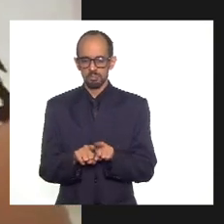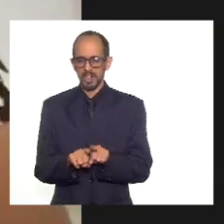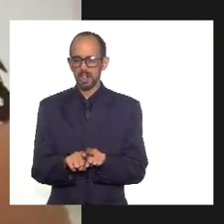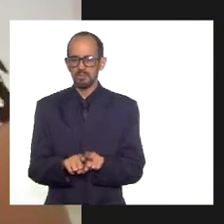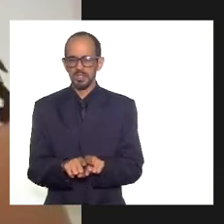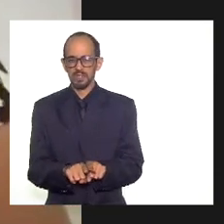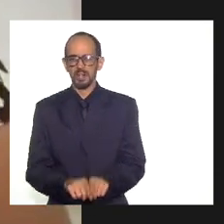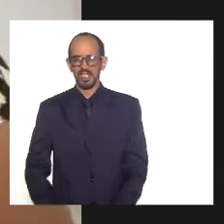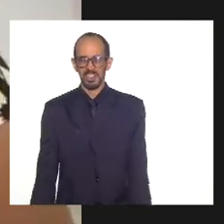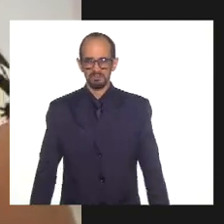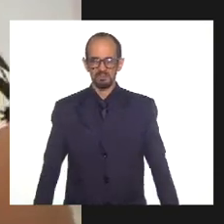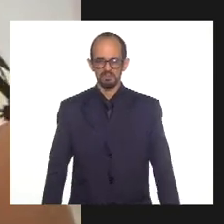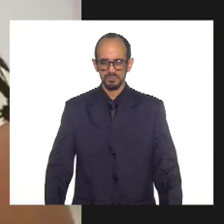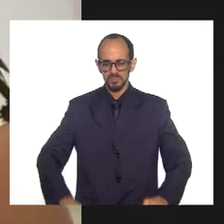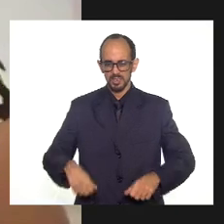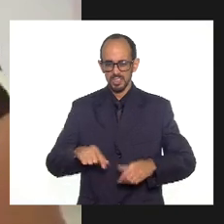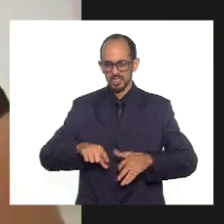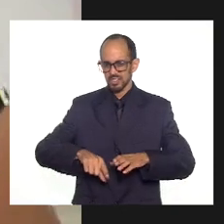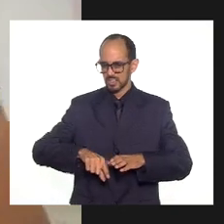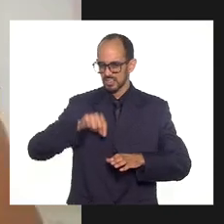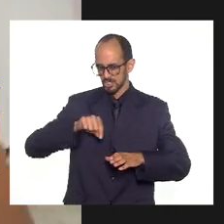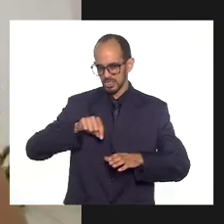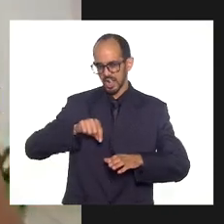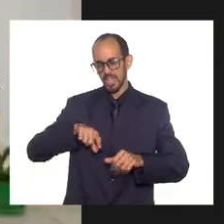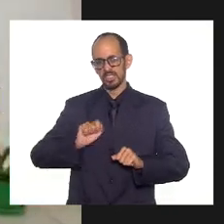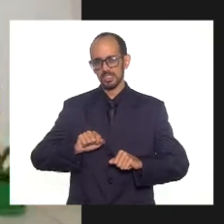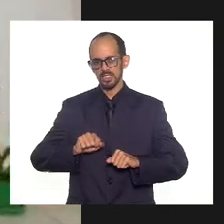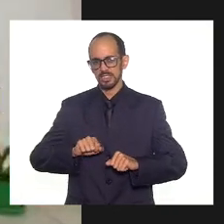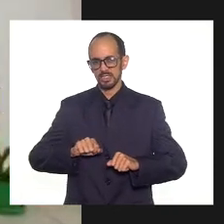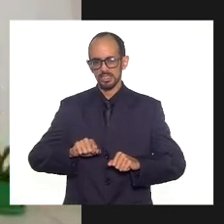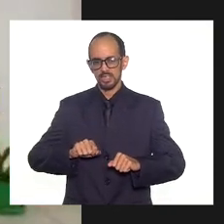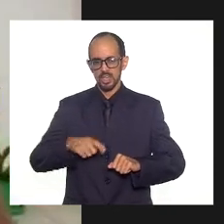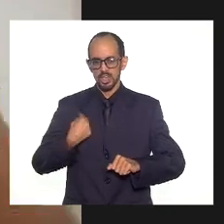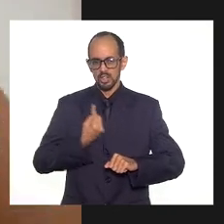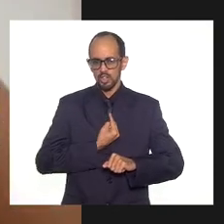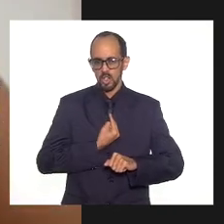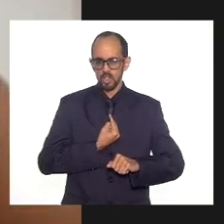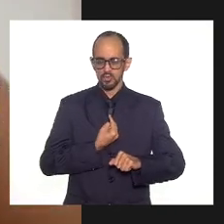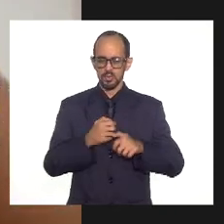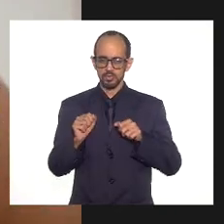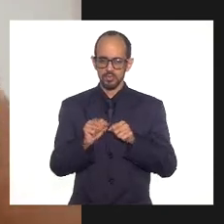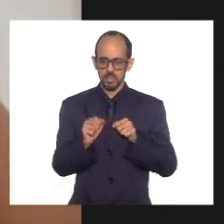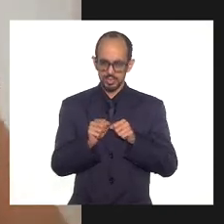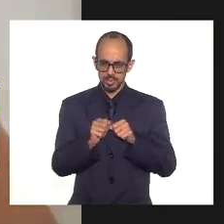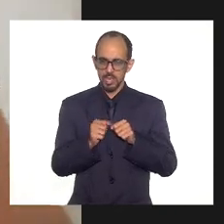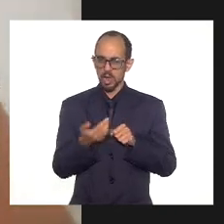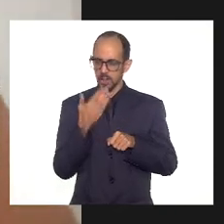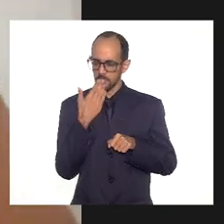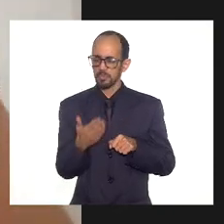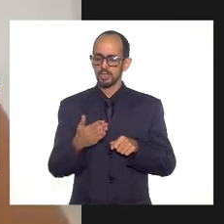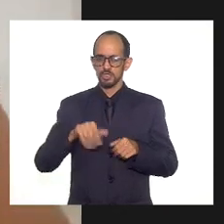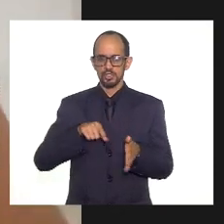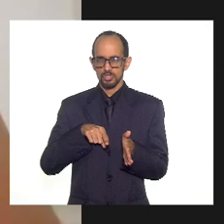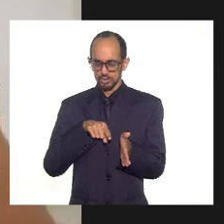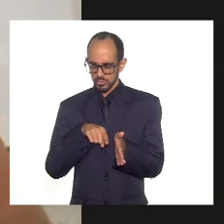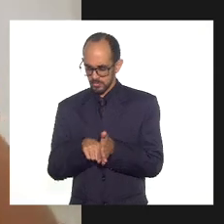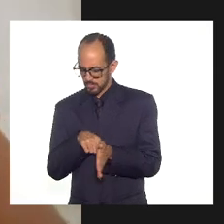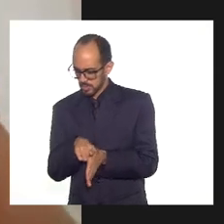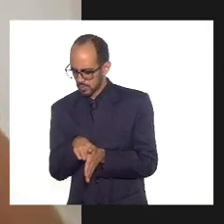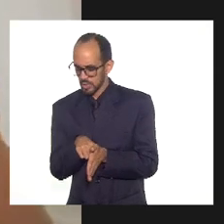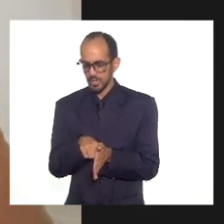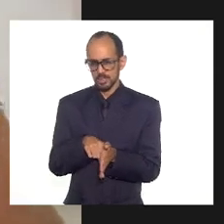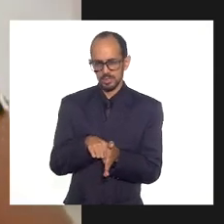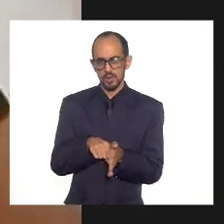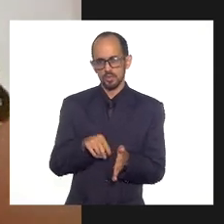destaques, a gente vai proceder ao pedido de verificação, senhor presidente.